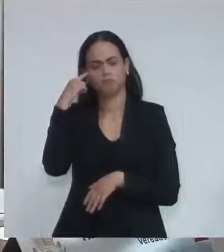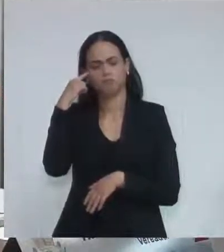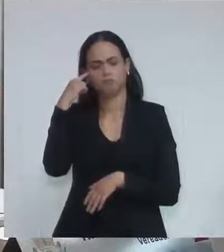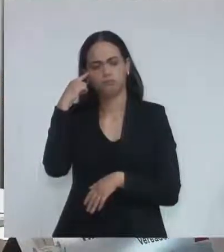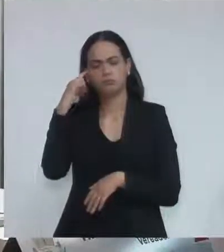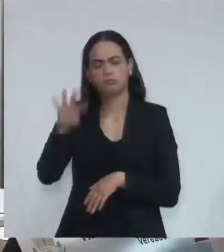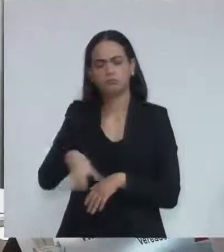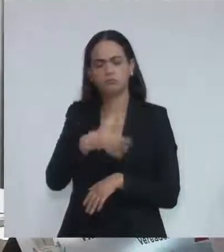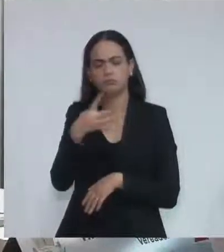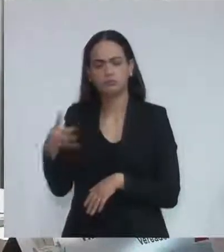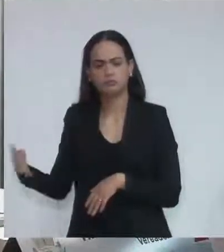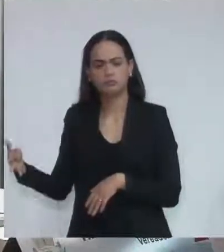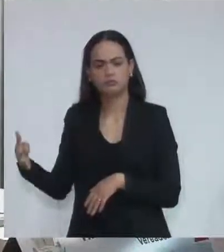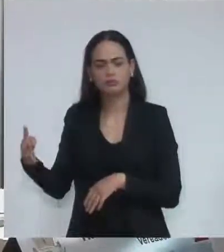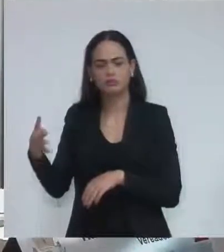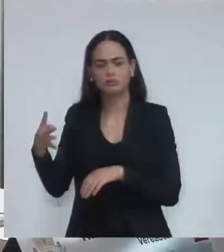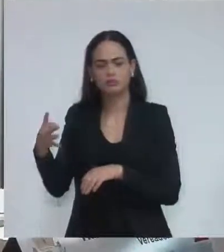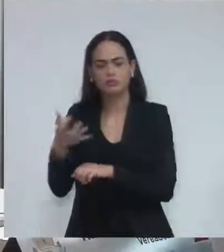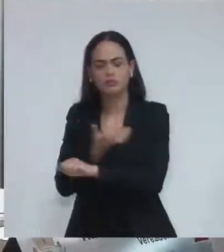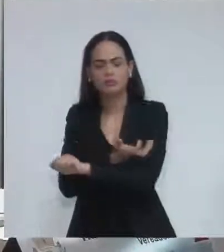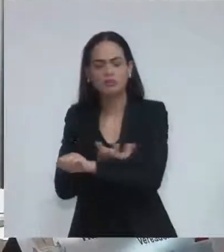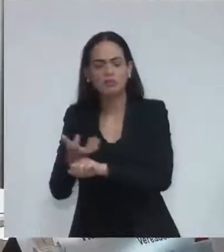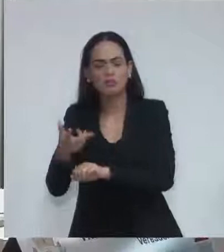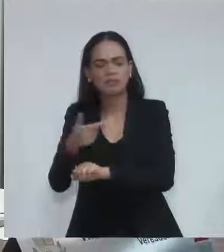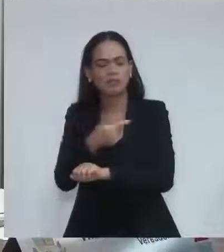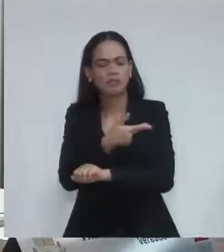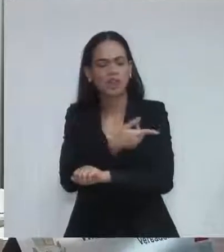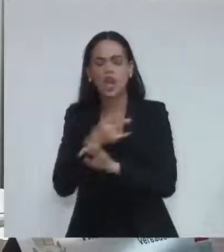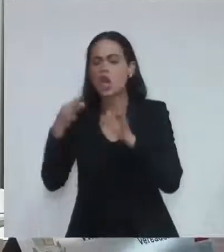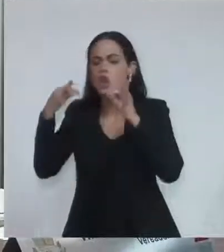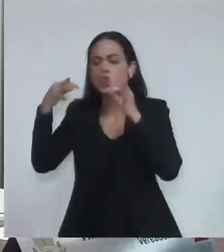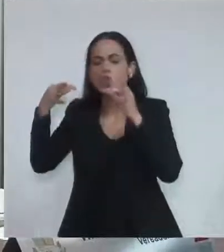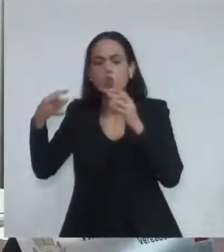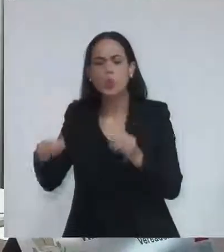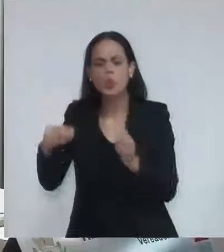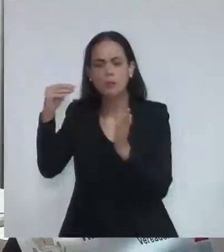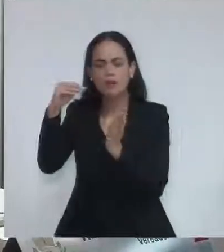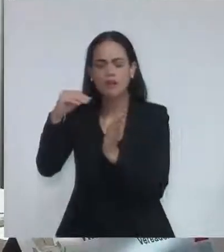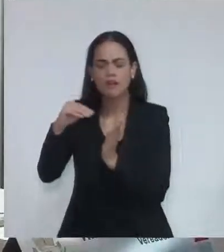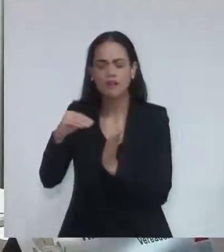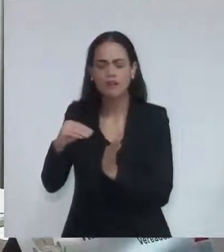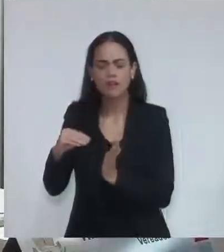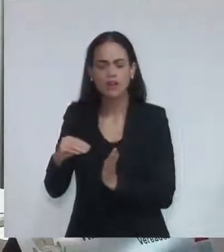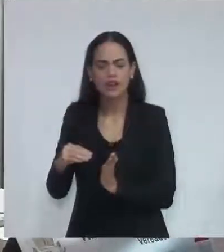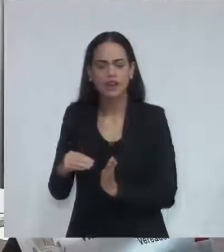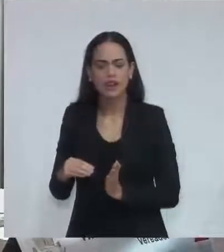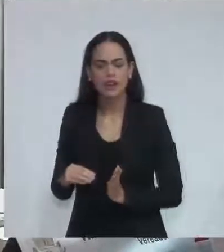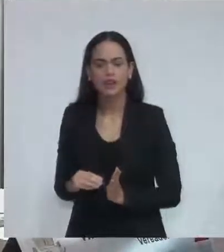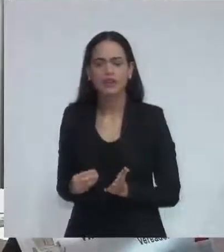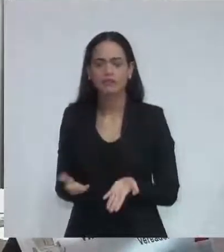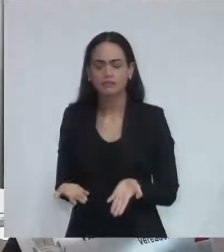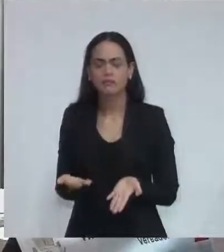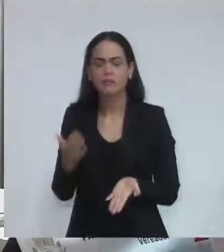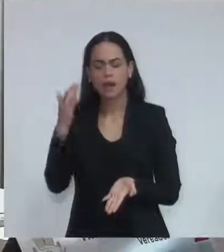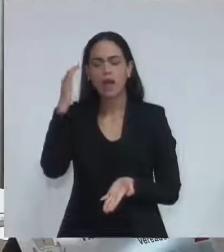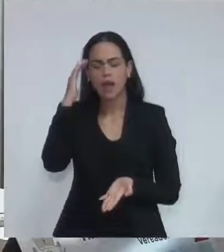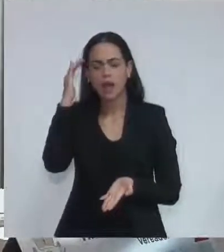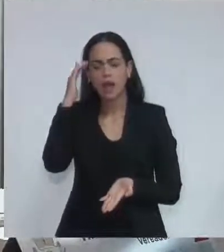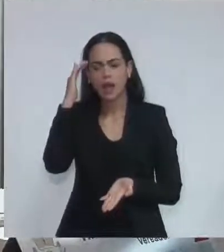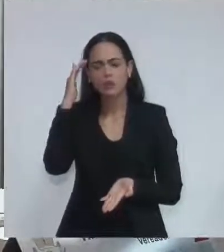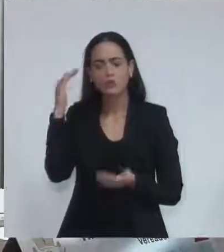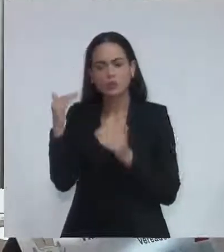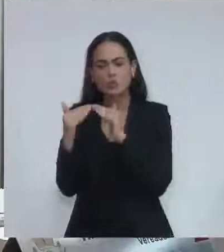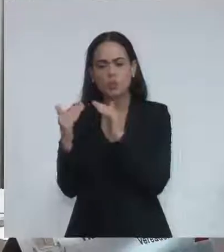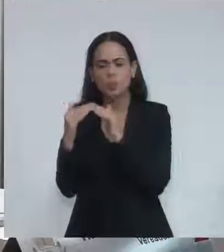eu até quero ver se vocês vão ter lá, enfim, imagino a dificuldade que vai ser, mas estou dizendo, às vezes a gente quer até colaborar, que